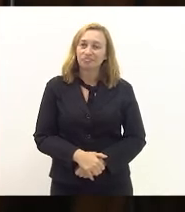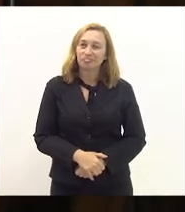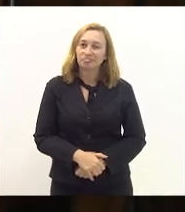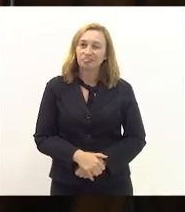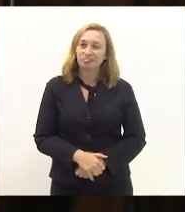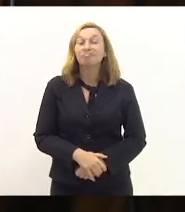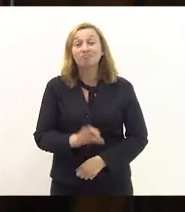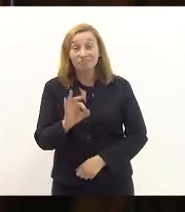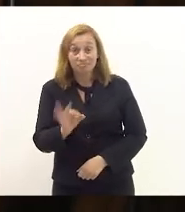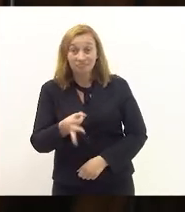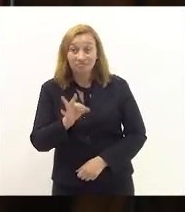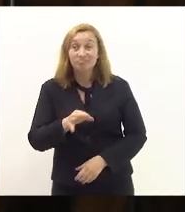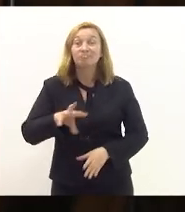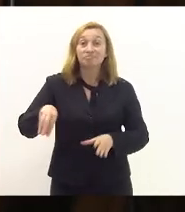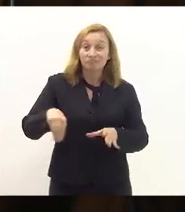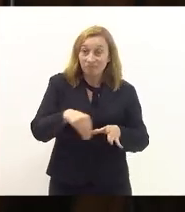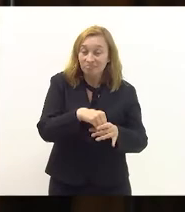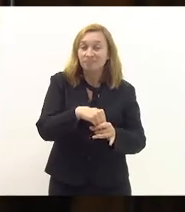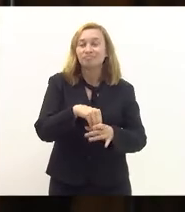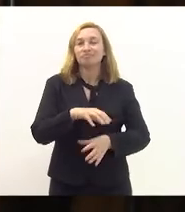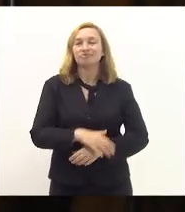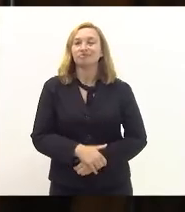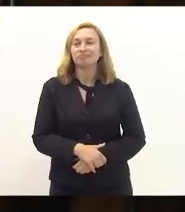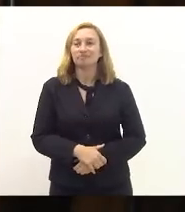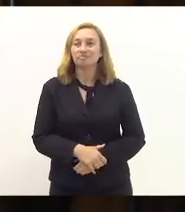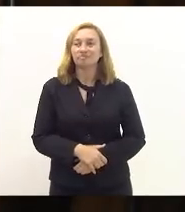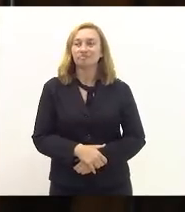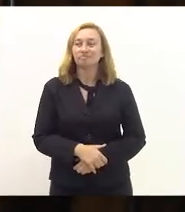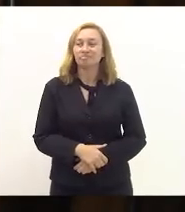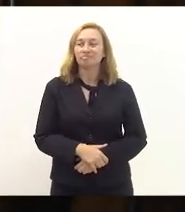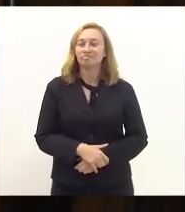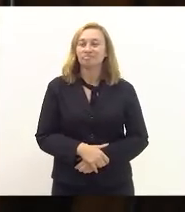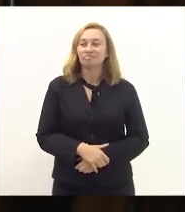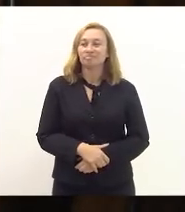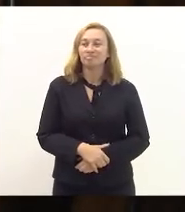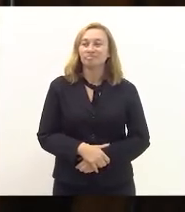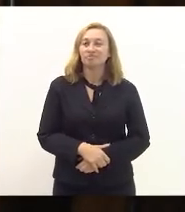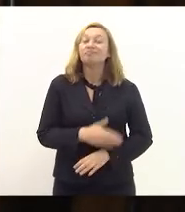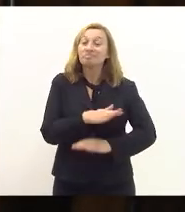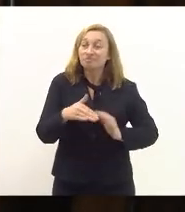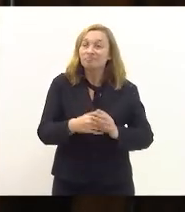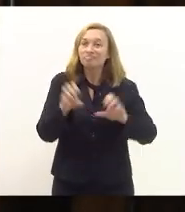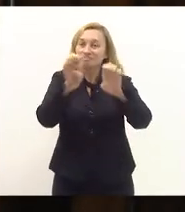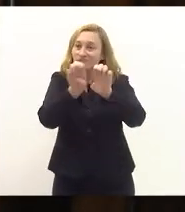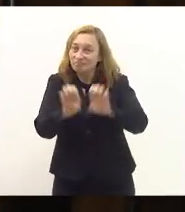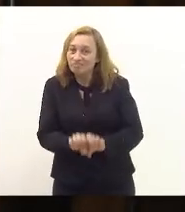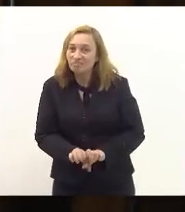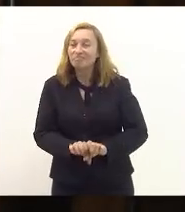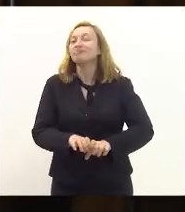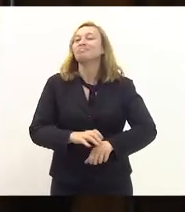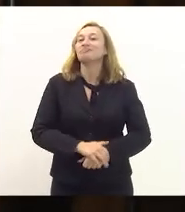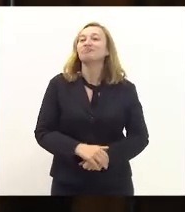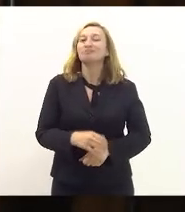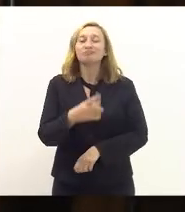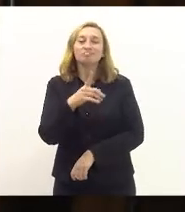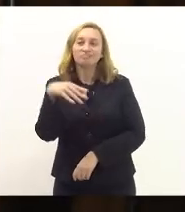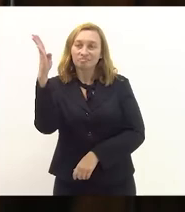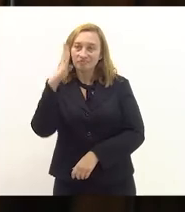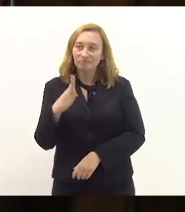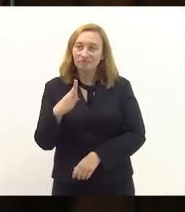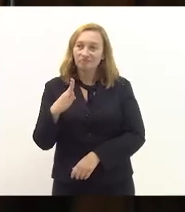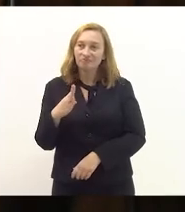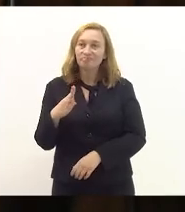e, de fato, implementou todas as estruturas da institucionalidade brasileira,